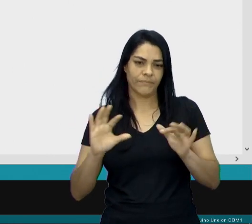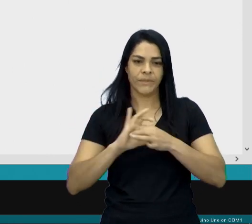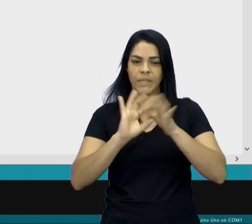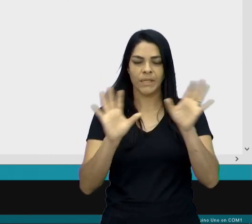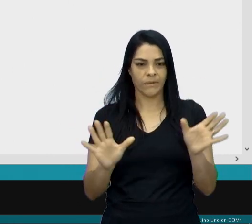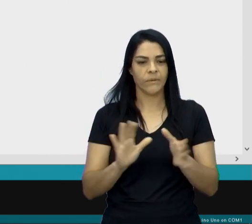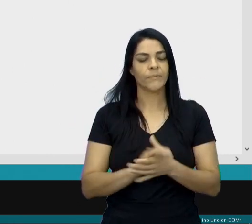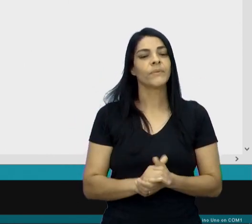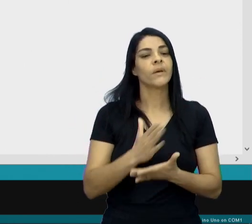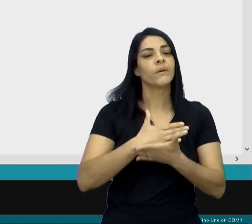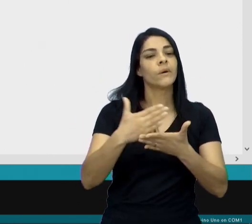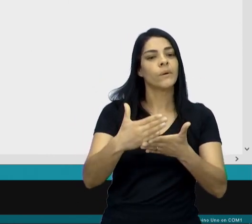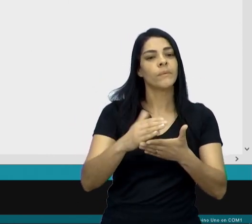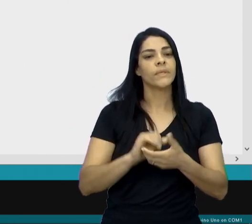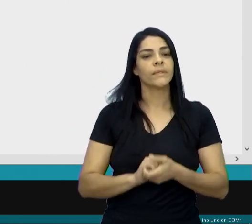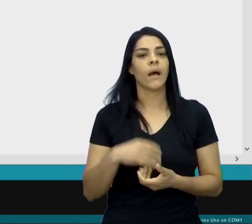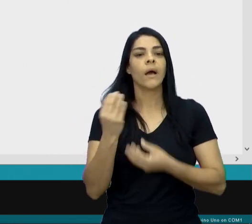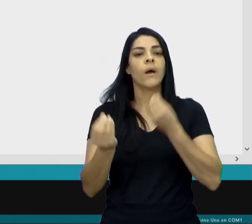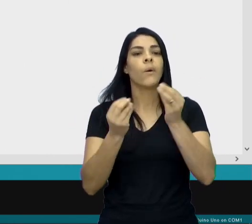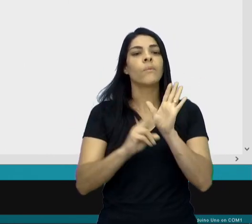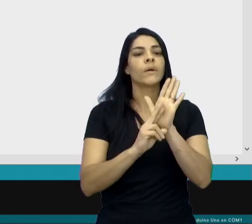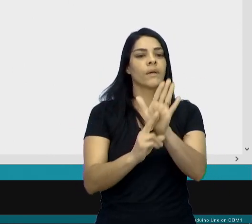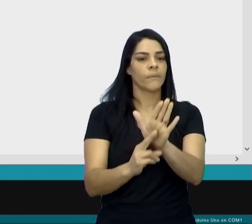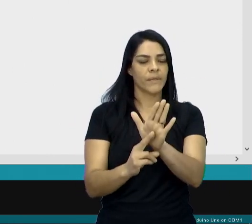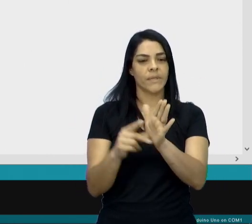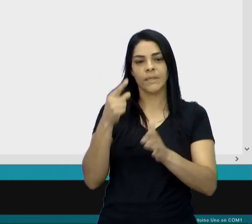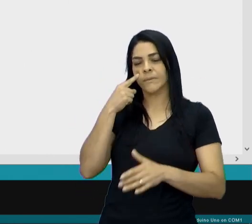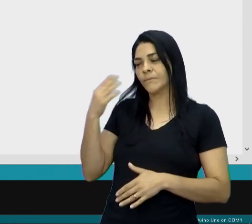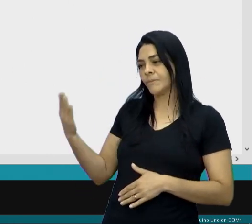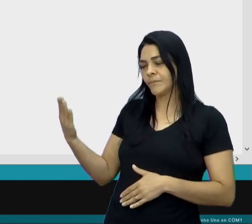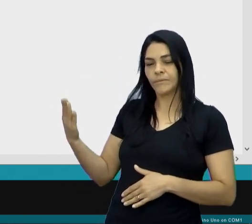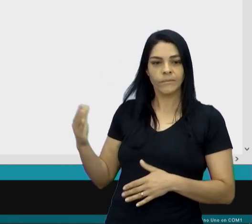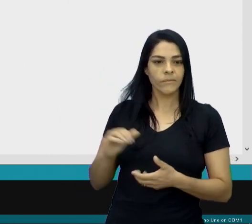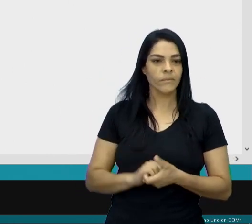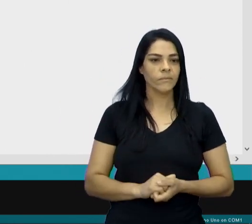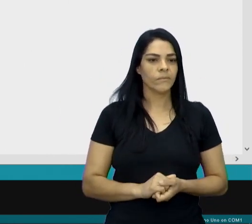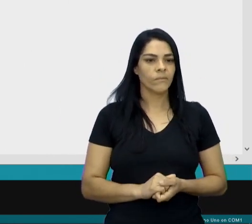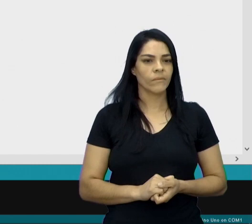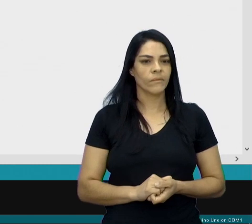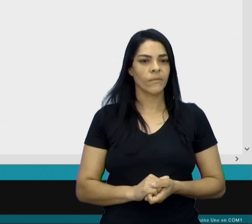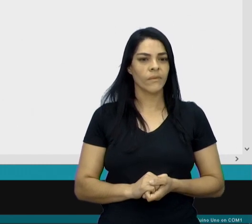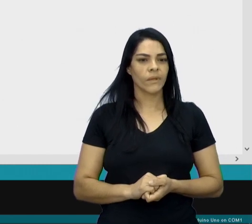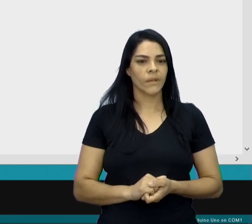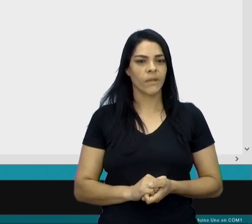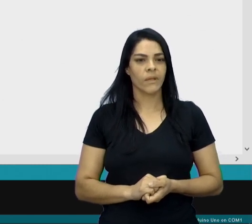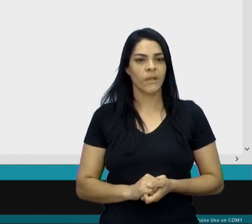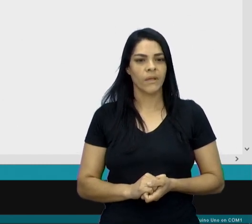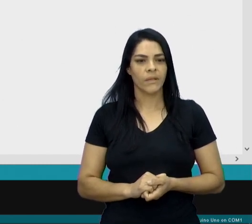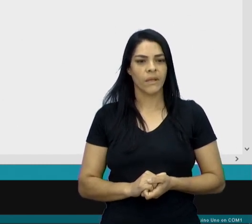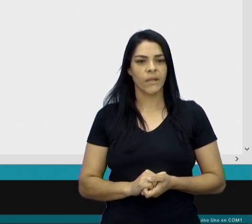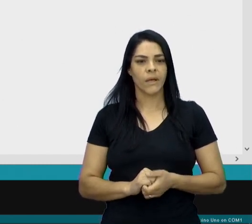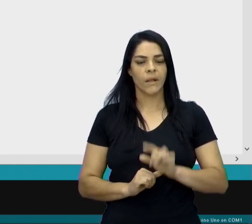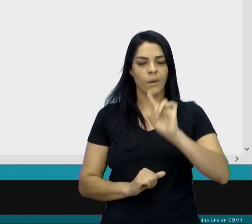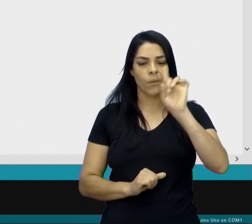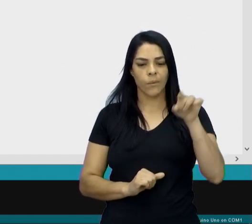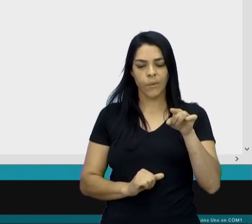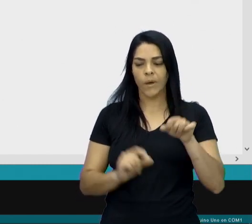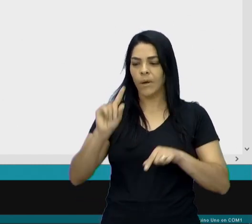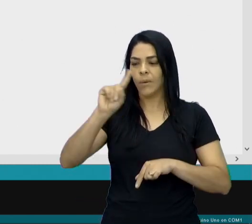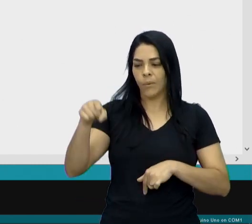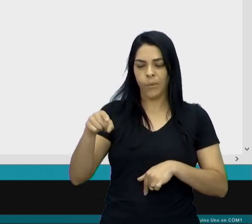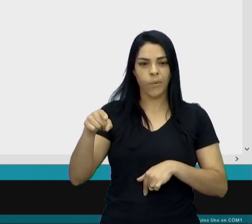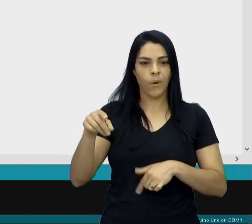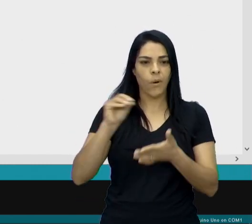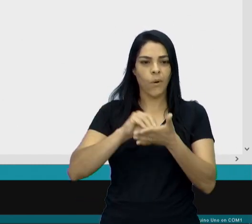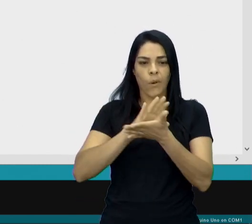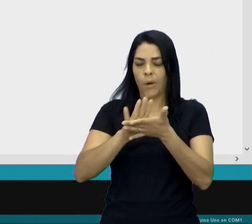sequência vazia, tá? Como que a gente representa isso? É tudo apagado, tá certo? Então você não coloca nada entre as chaves aí, tá vendo?